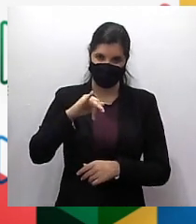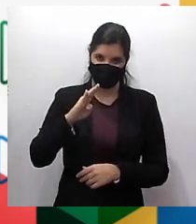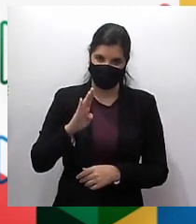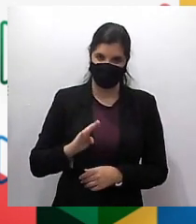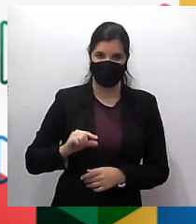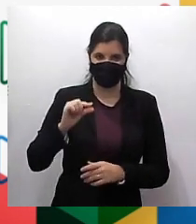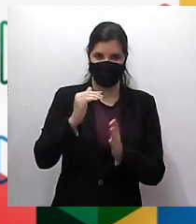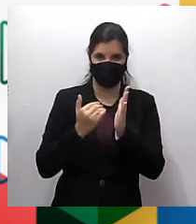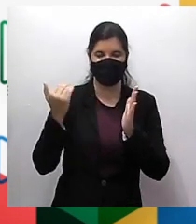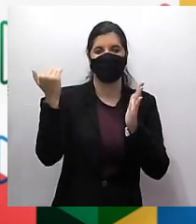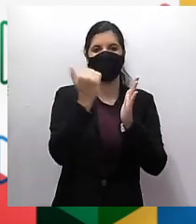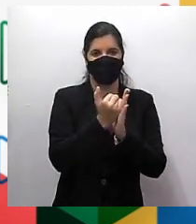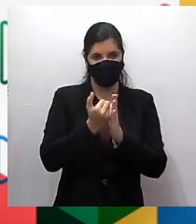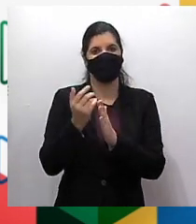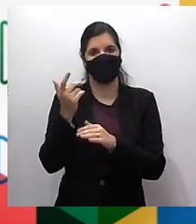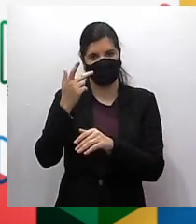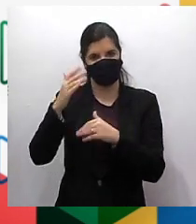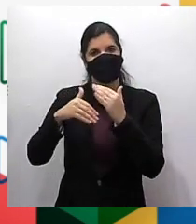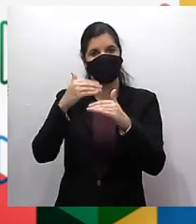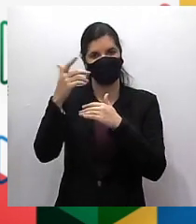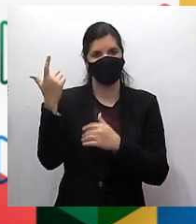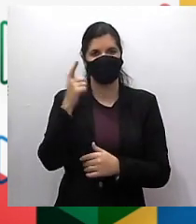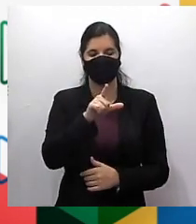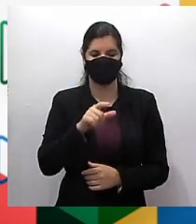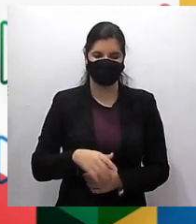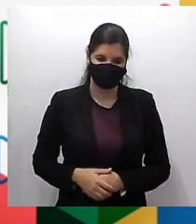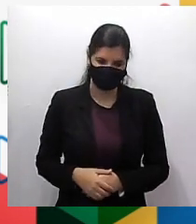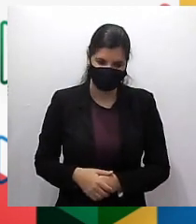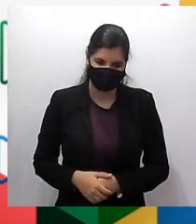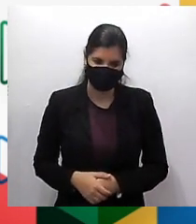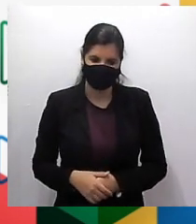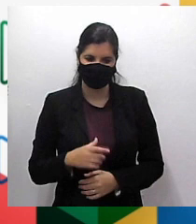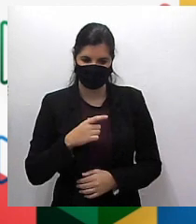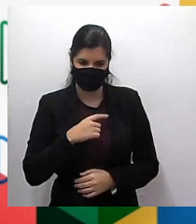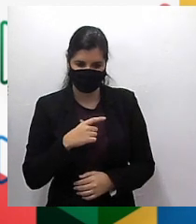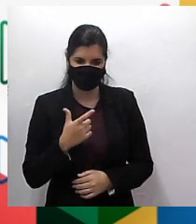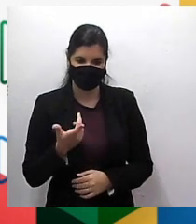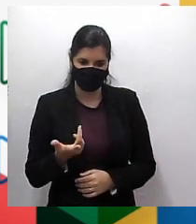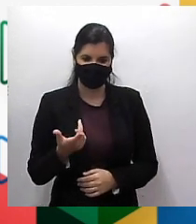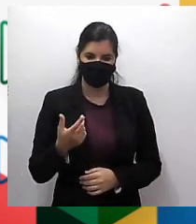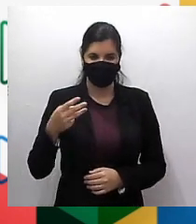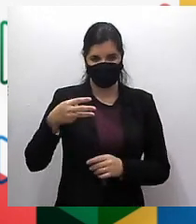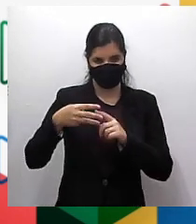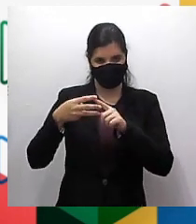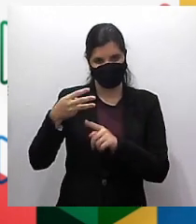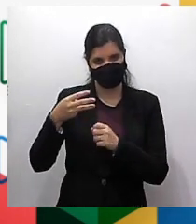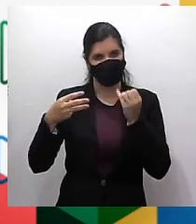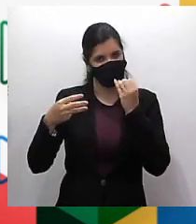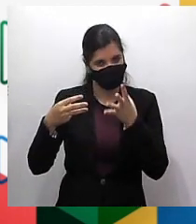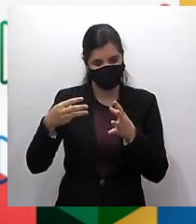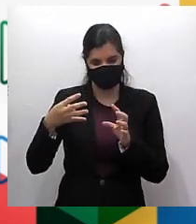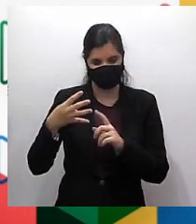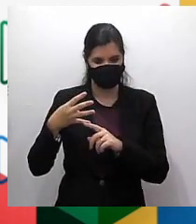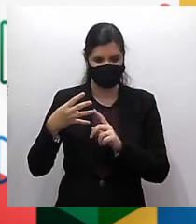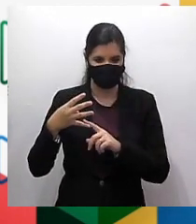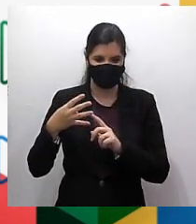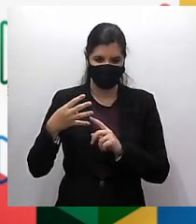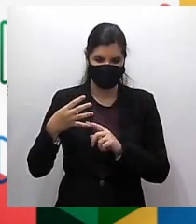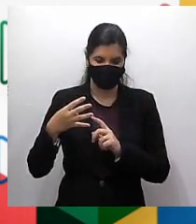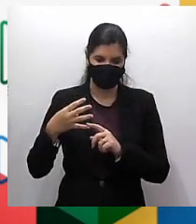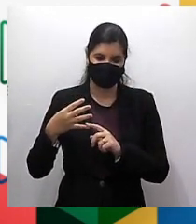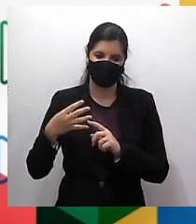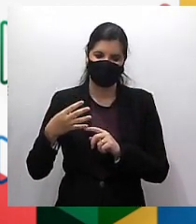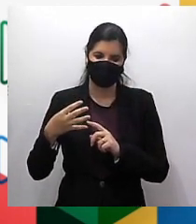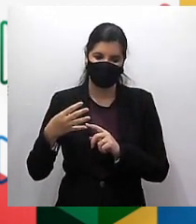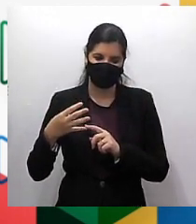você também é um país desenvolvido. Veja que esses 4 fatores, o Brasil está bem, esses 3 primeiros. Industrialização elevada,